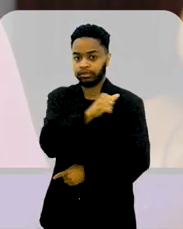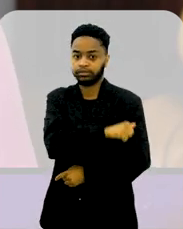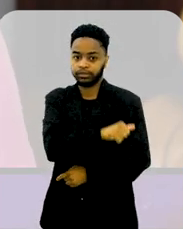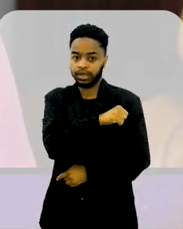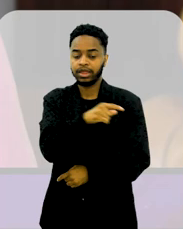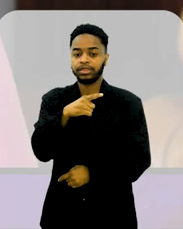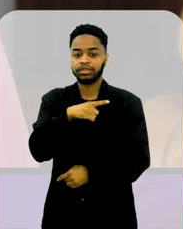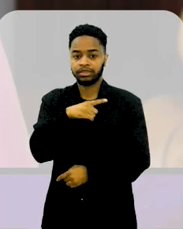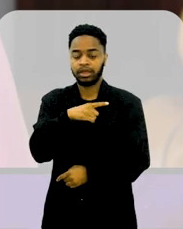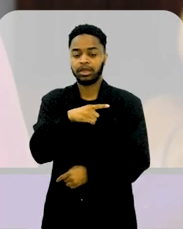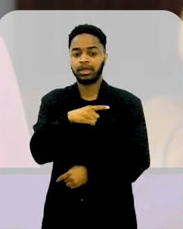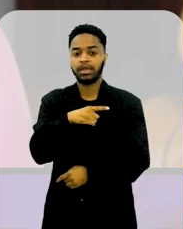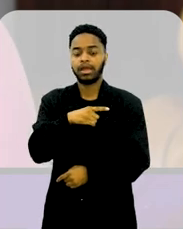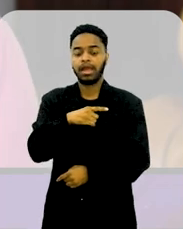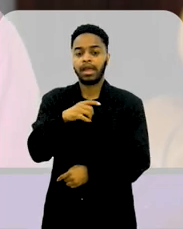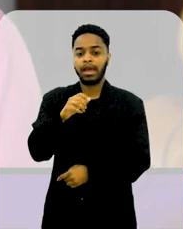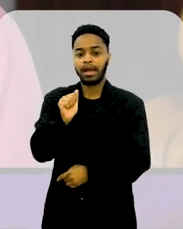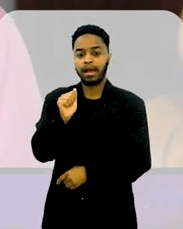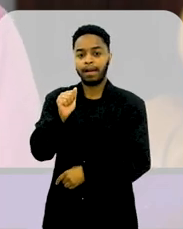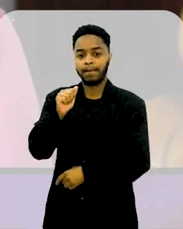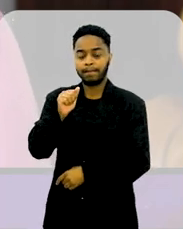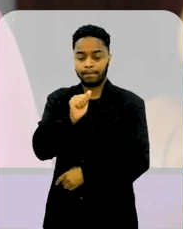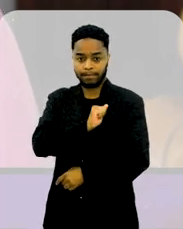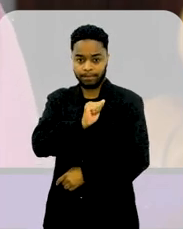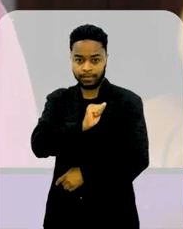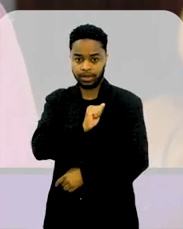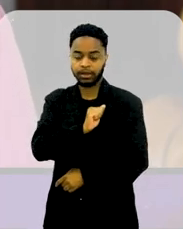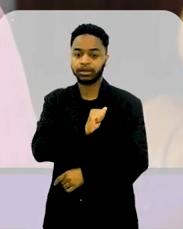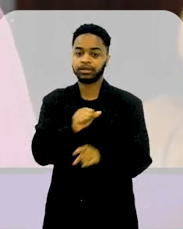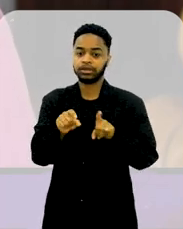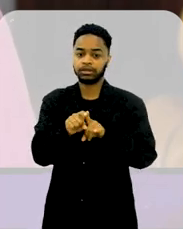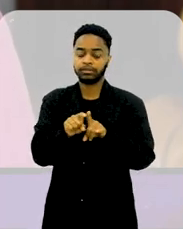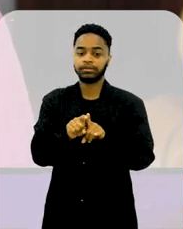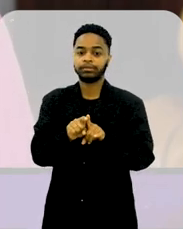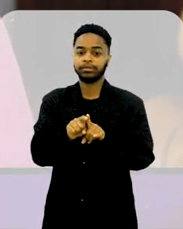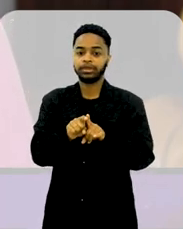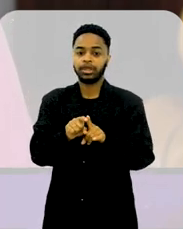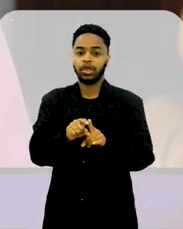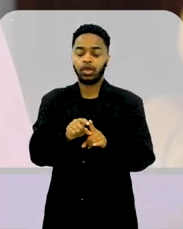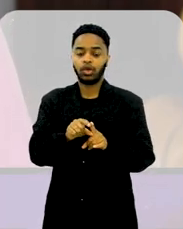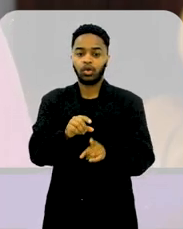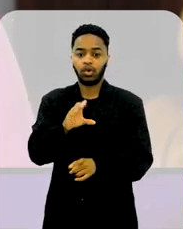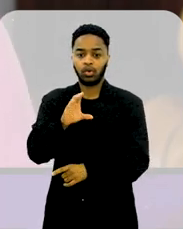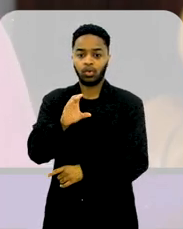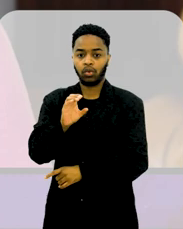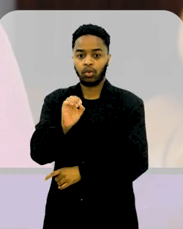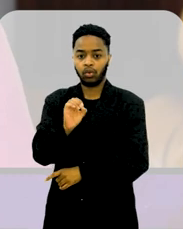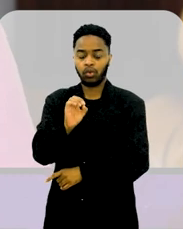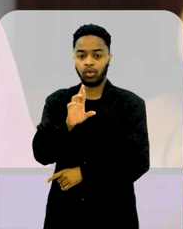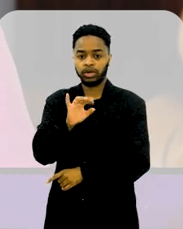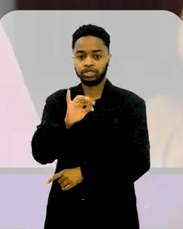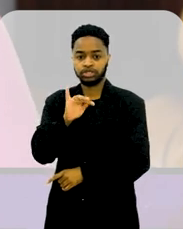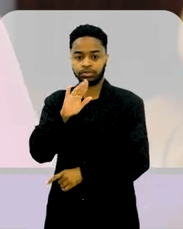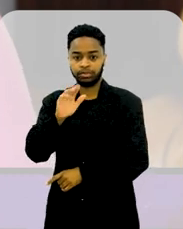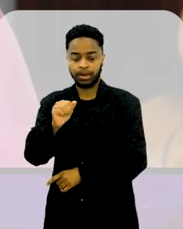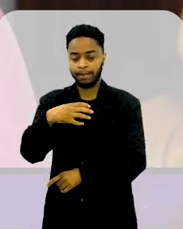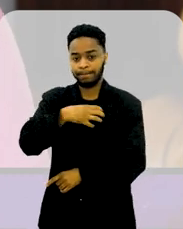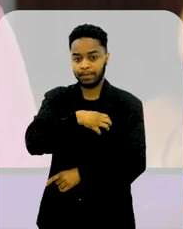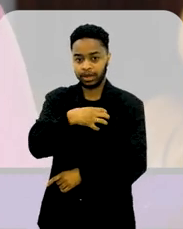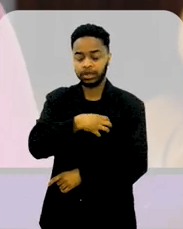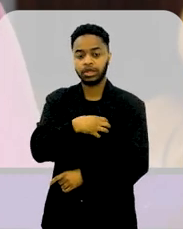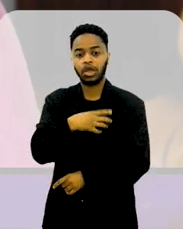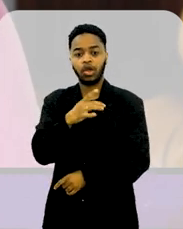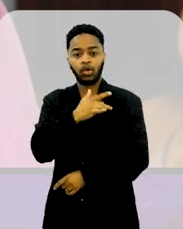temos o América Mineiro o Atlético Mineiro o Coritiba o Bahia Cruzeiro